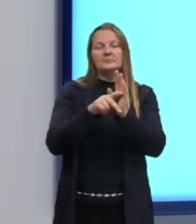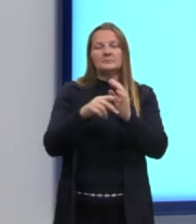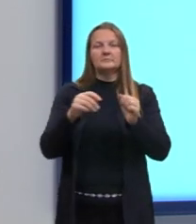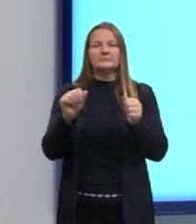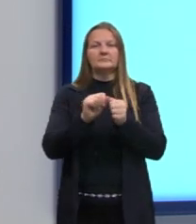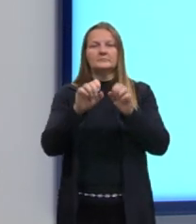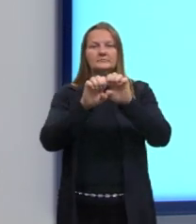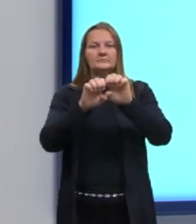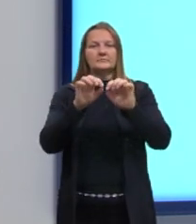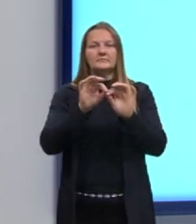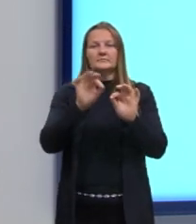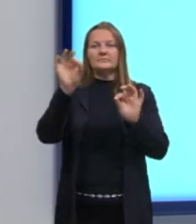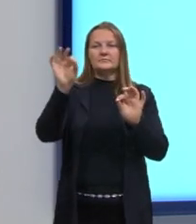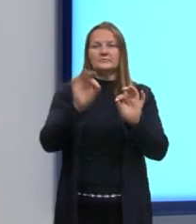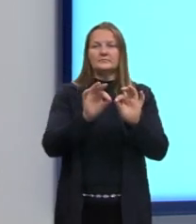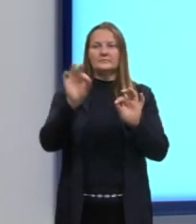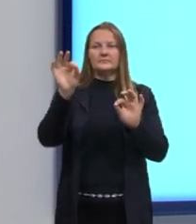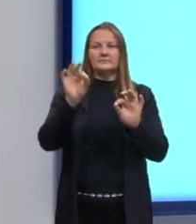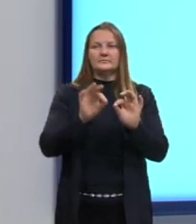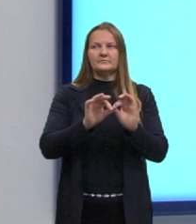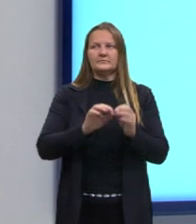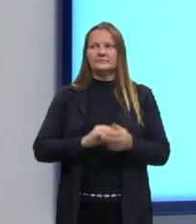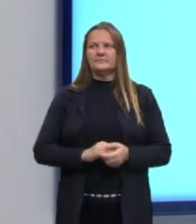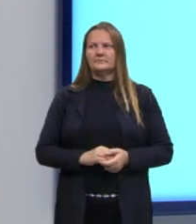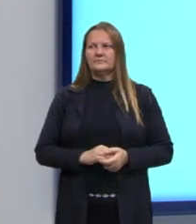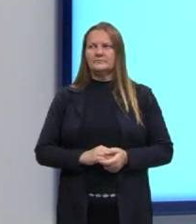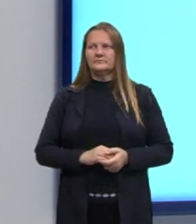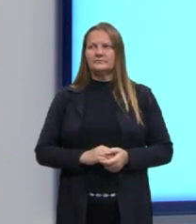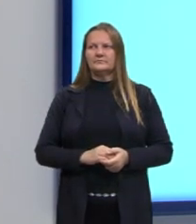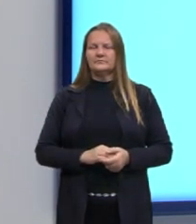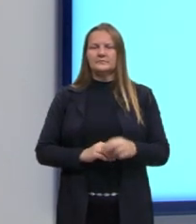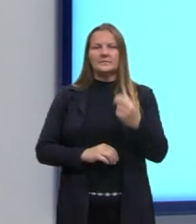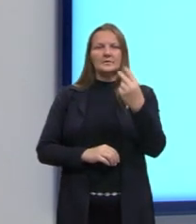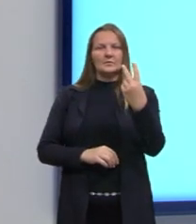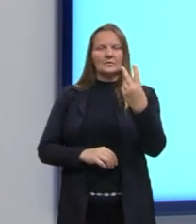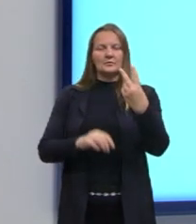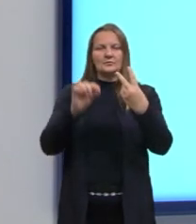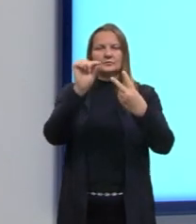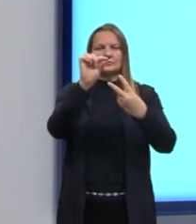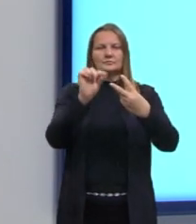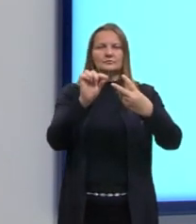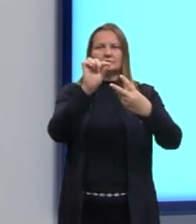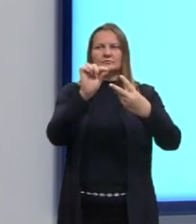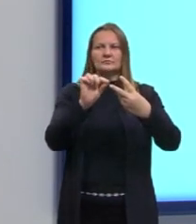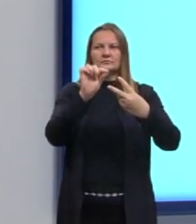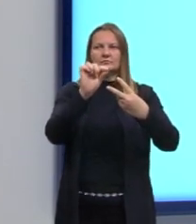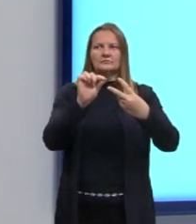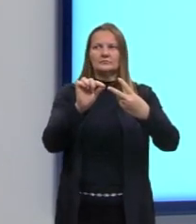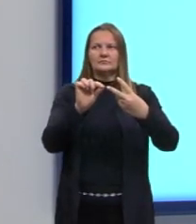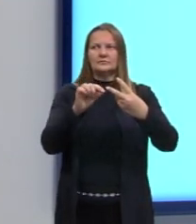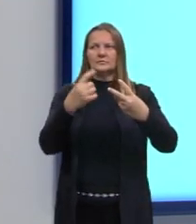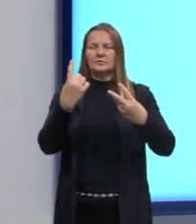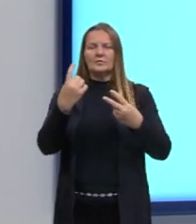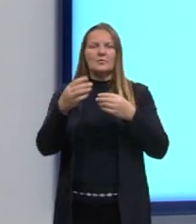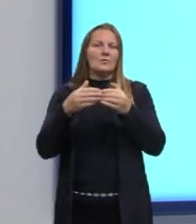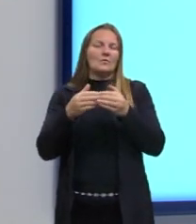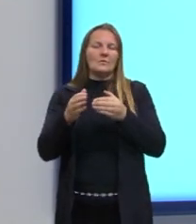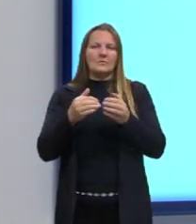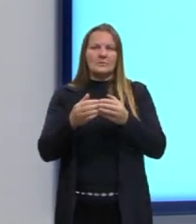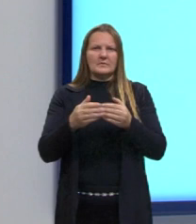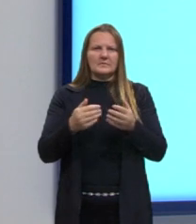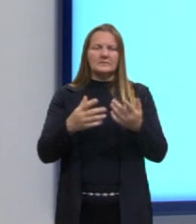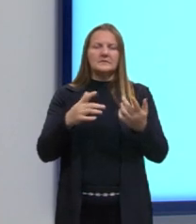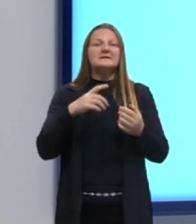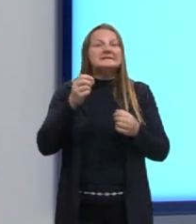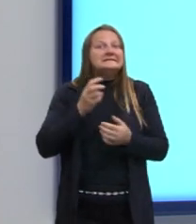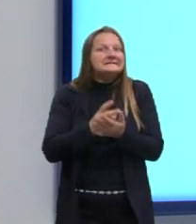na nossa reta aqui nós utilizamos então dois pontos que pertencem a reta e um ponto Qualquer a gente